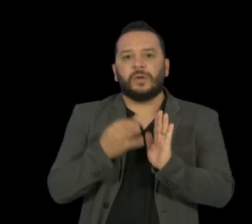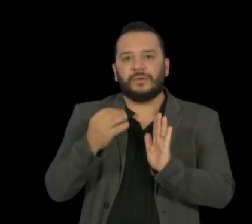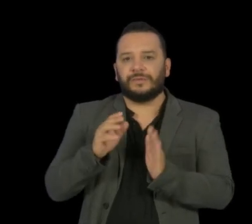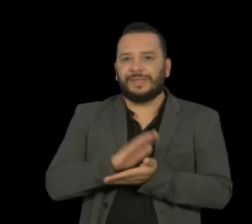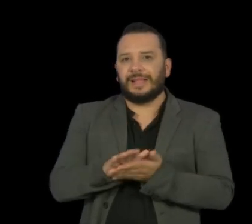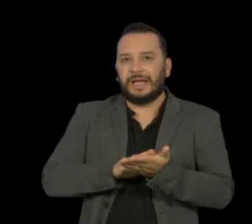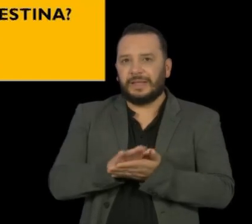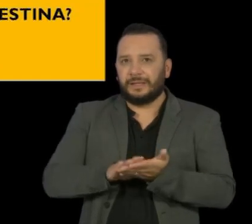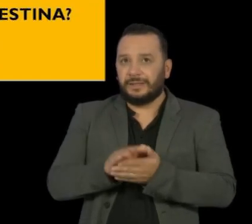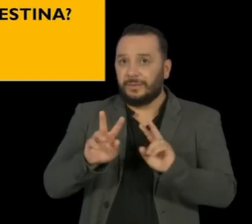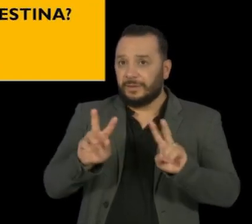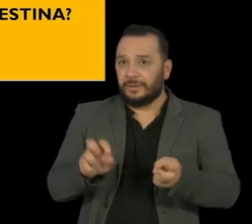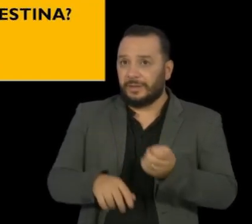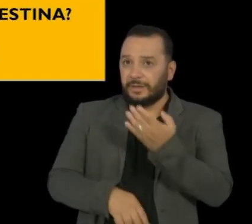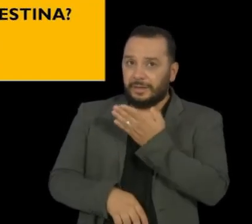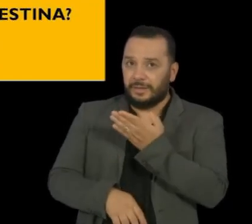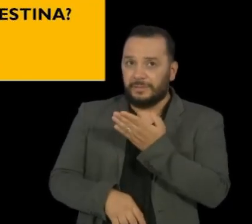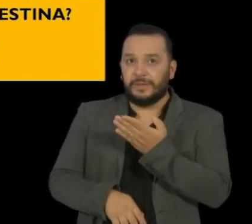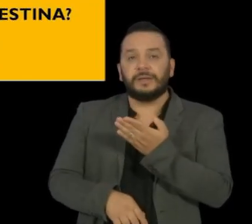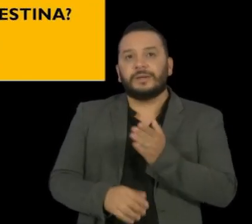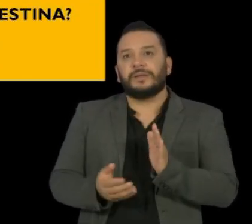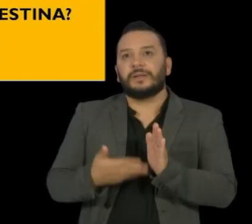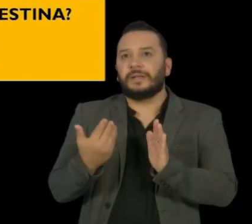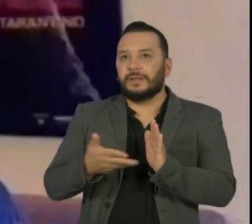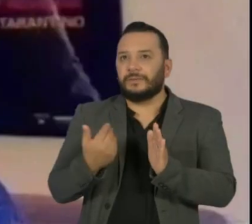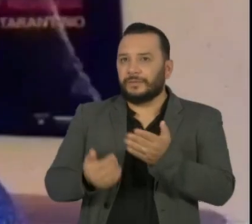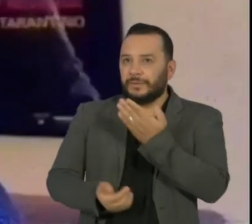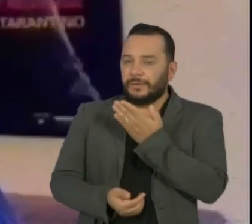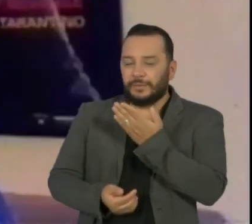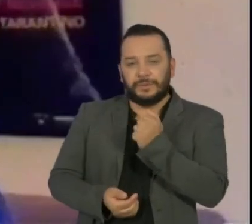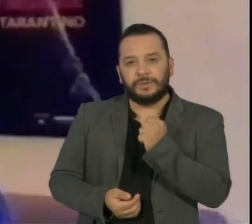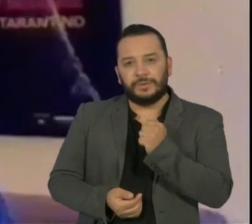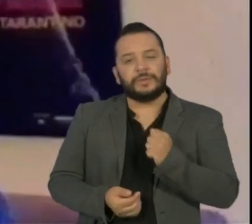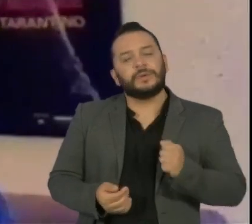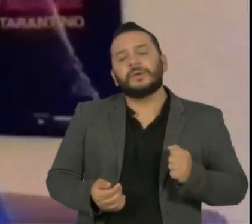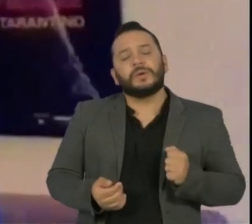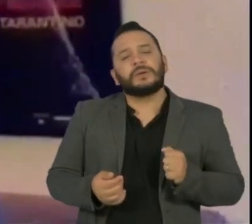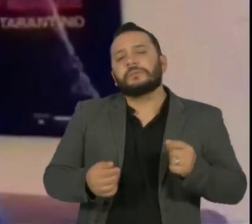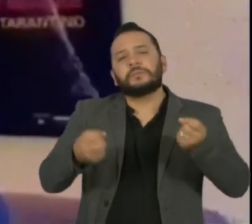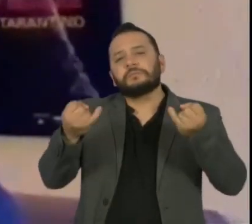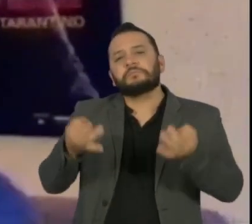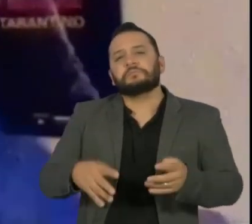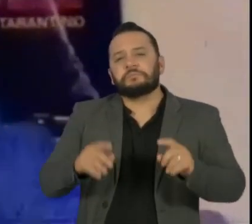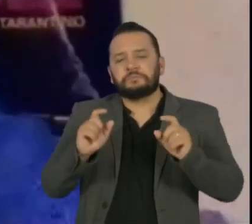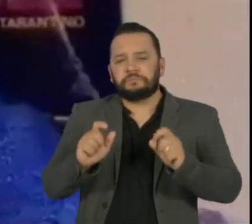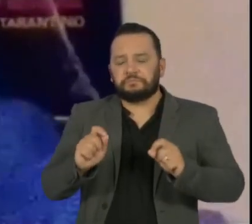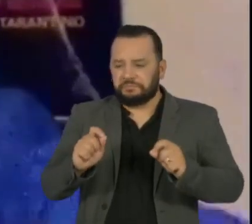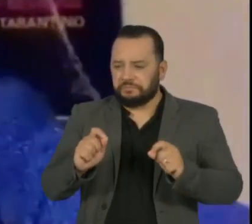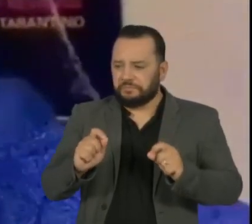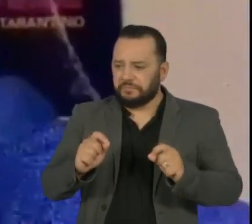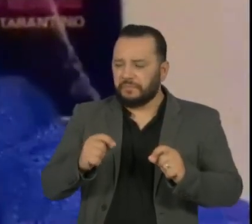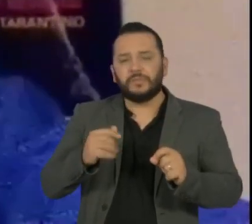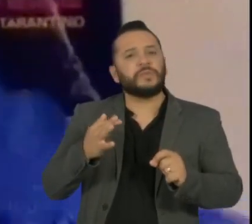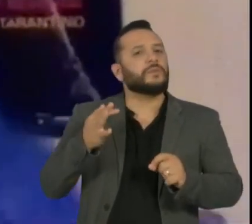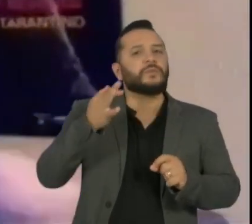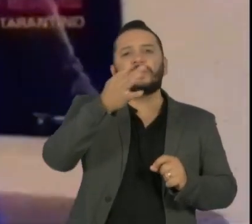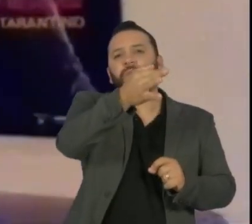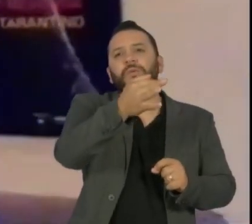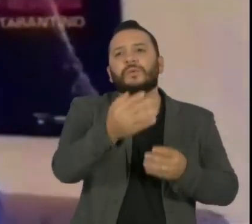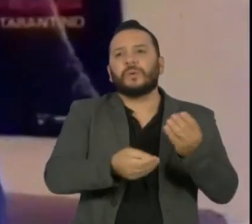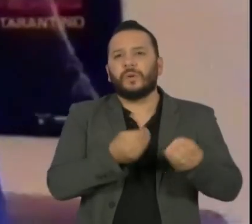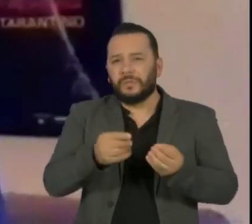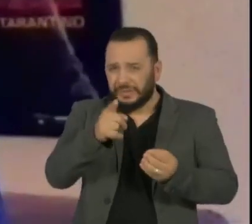O próprio título do livro, Viver, a que se destina, implica aí na crença de um destino.